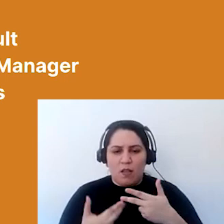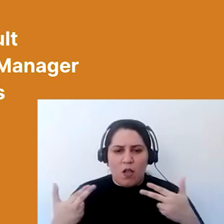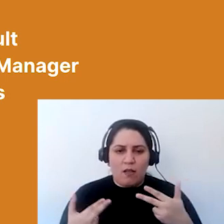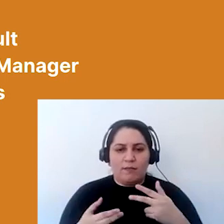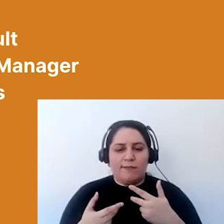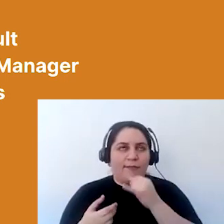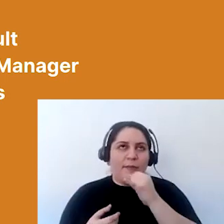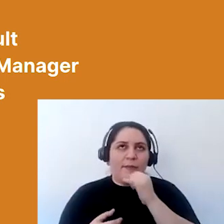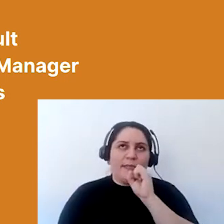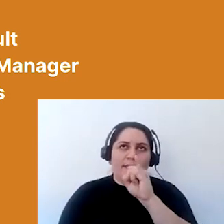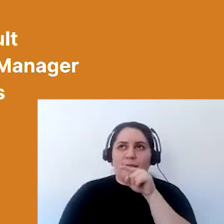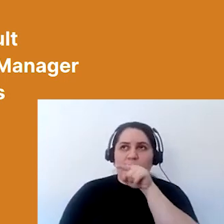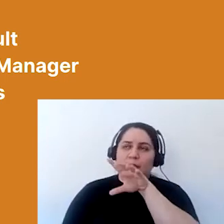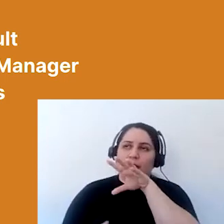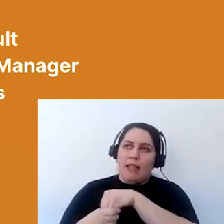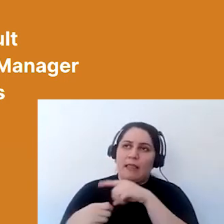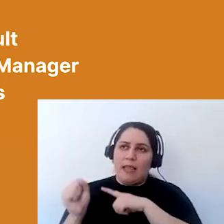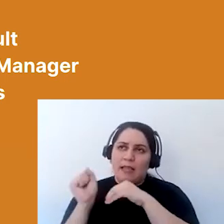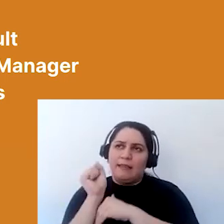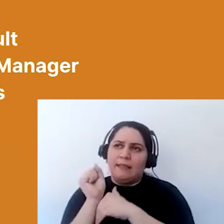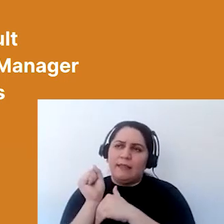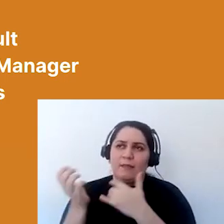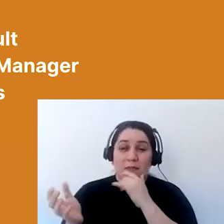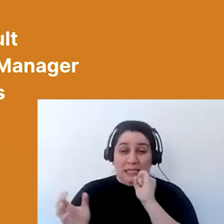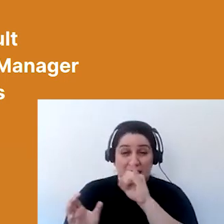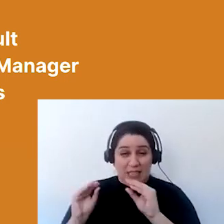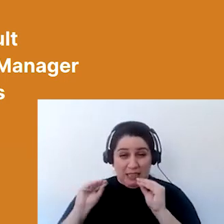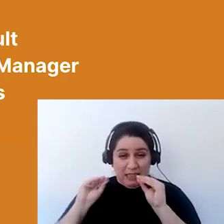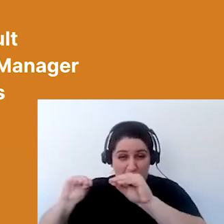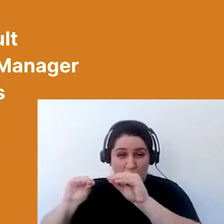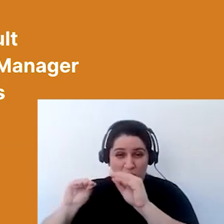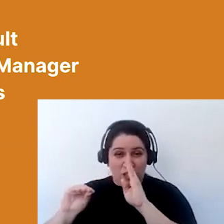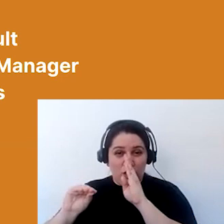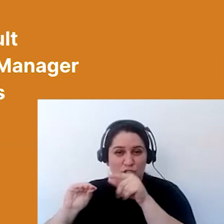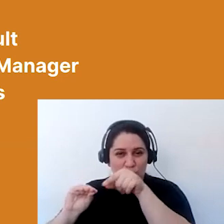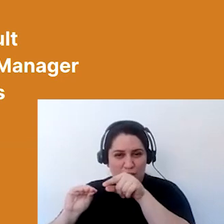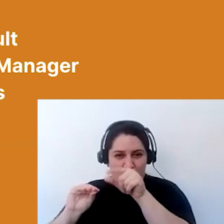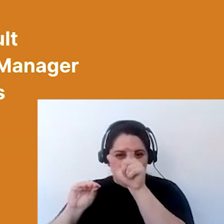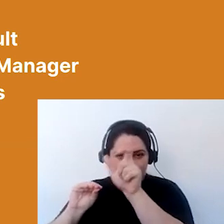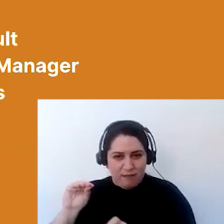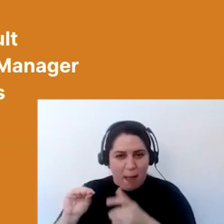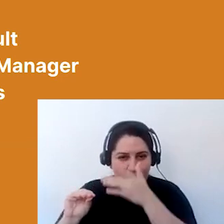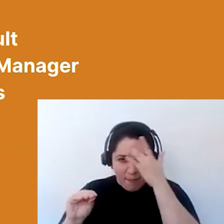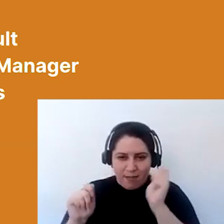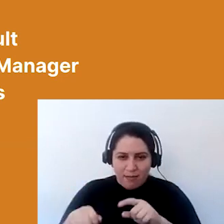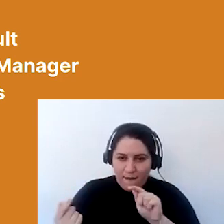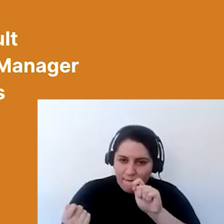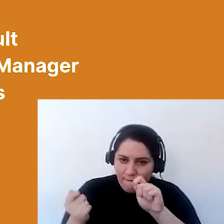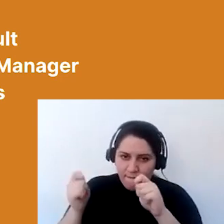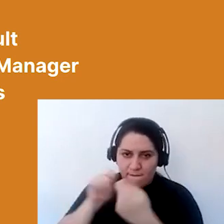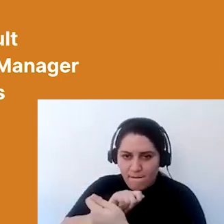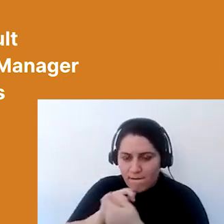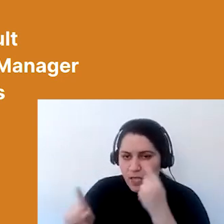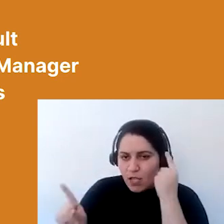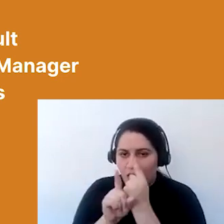segredos. Porque se o segredo fica ali no código, no aplicativo, a pessoa pode fazer uma engenharia reversa e encontrar. Então,